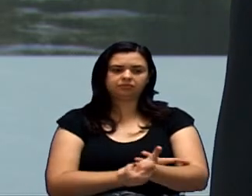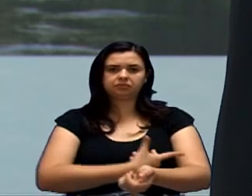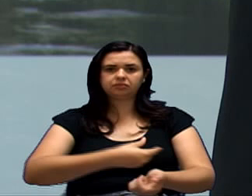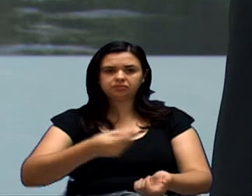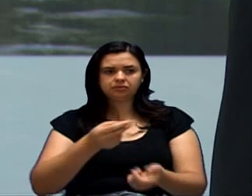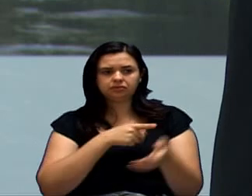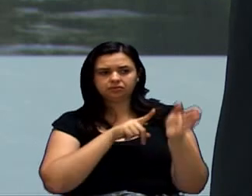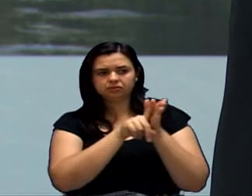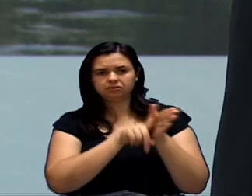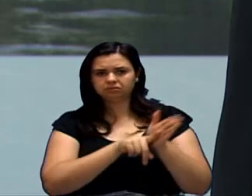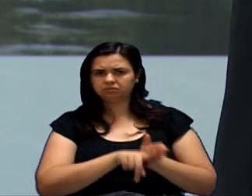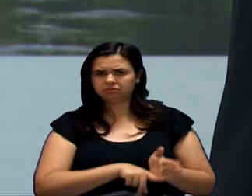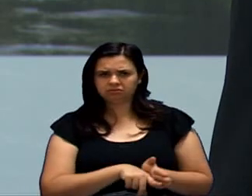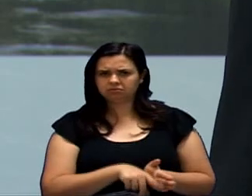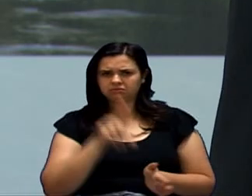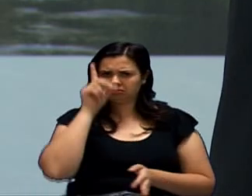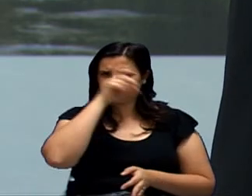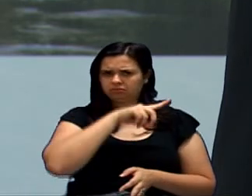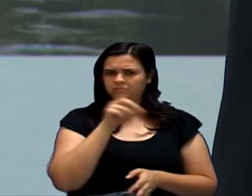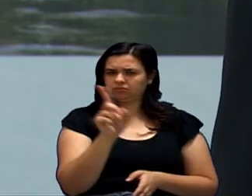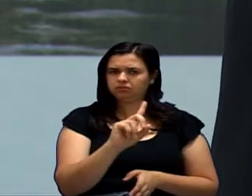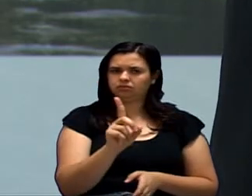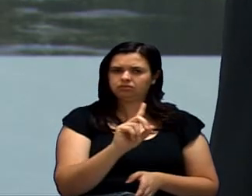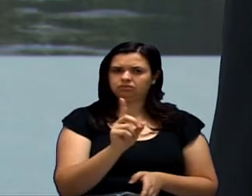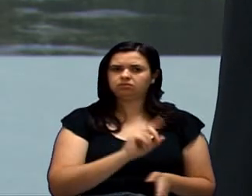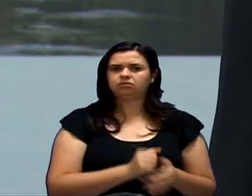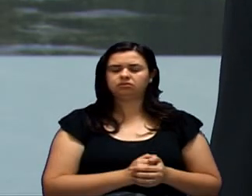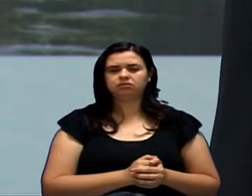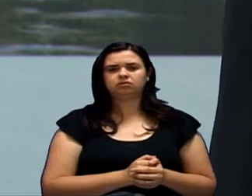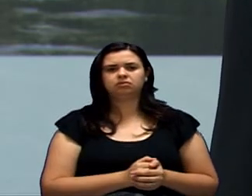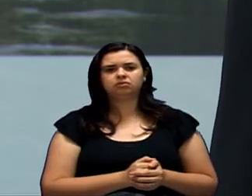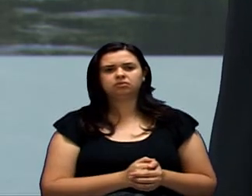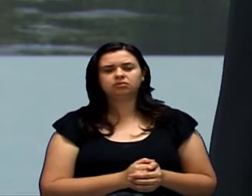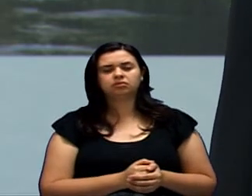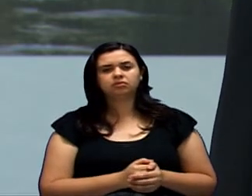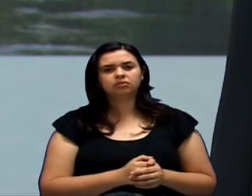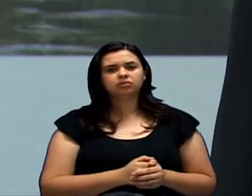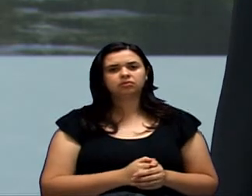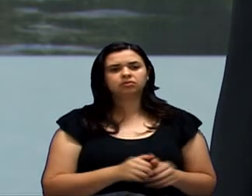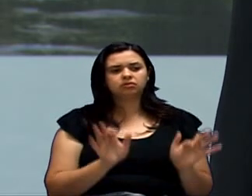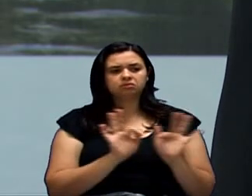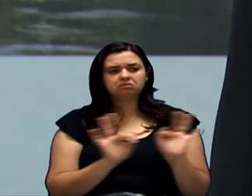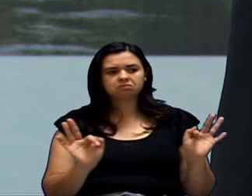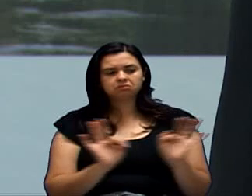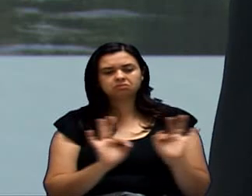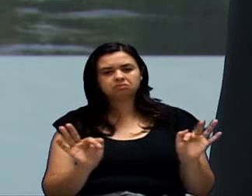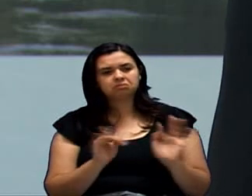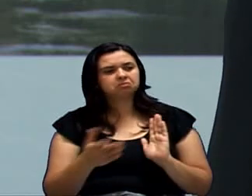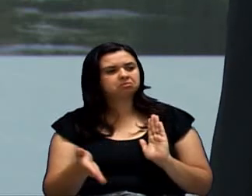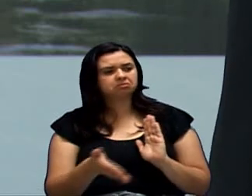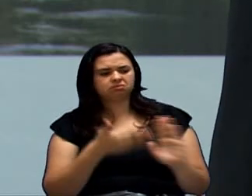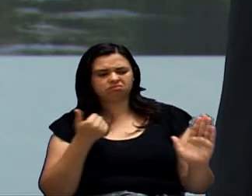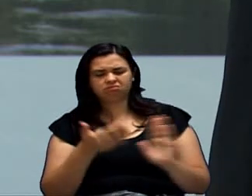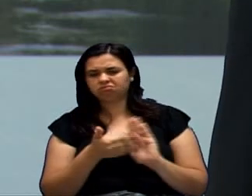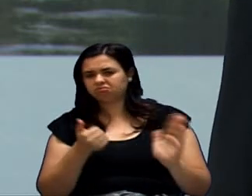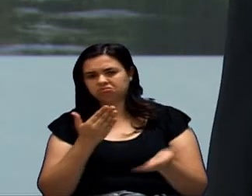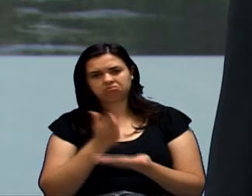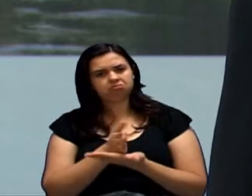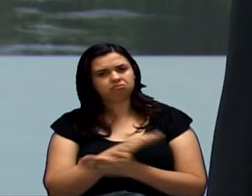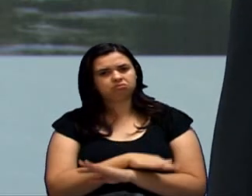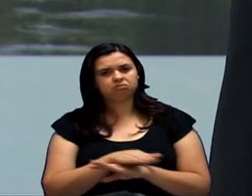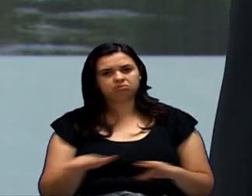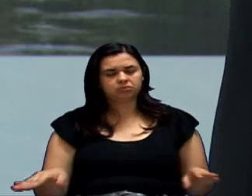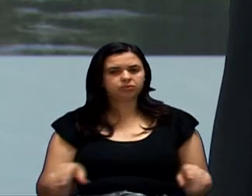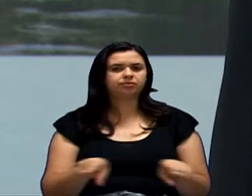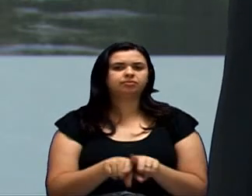exames complicados, são exames simples, né? E que estão cortados, que ele